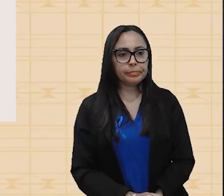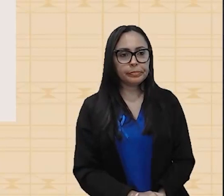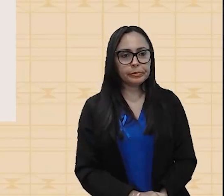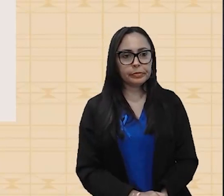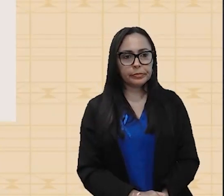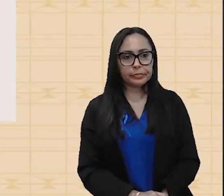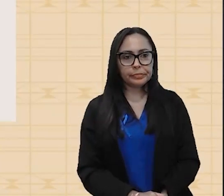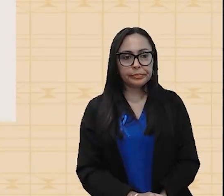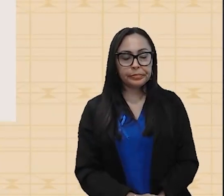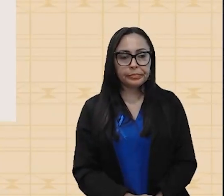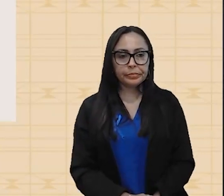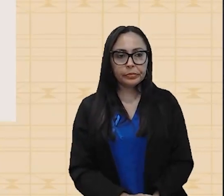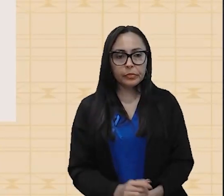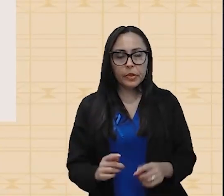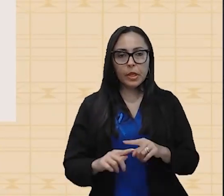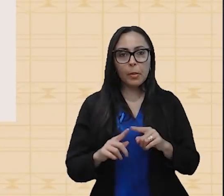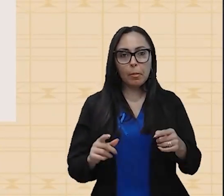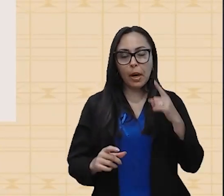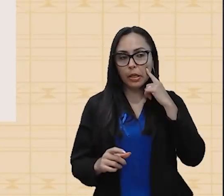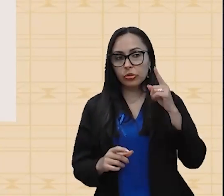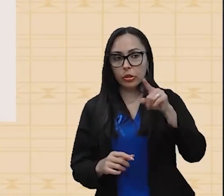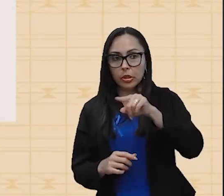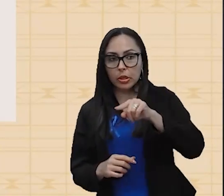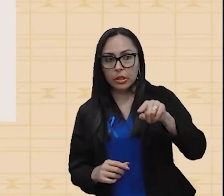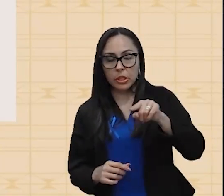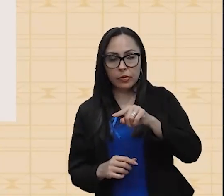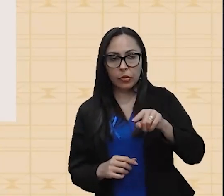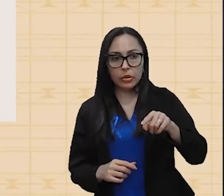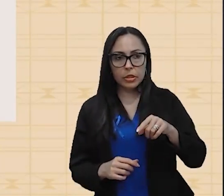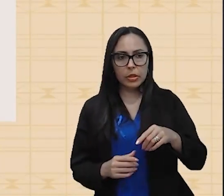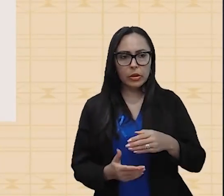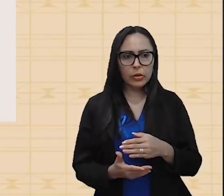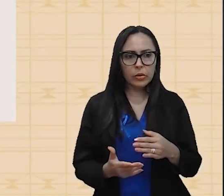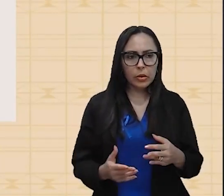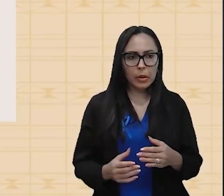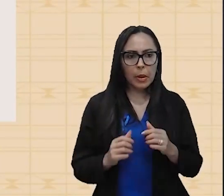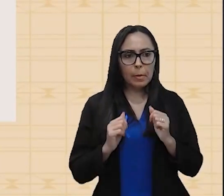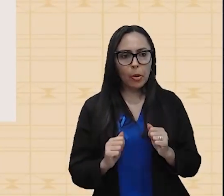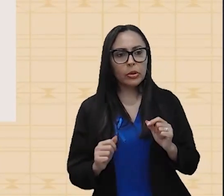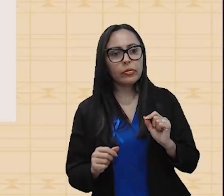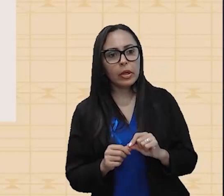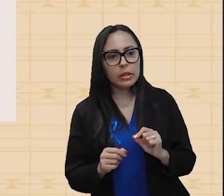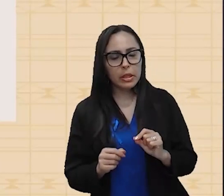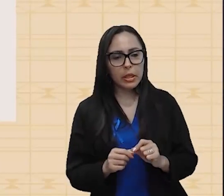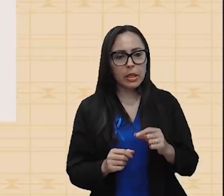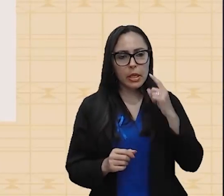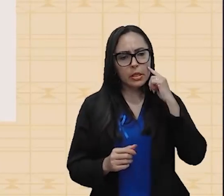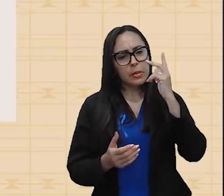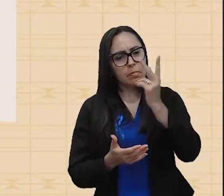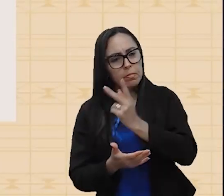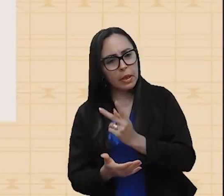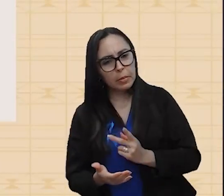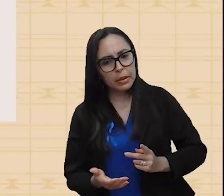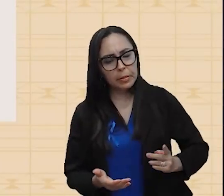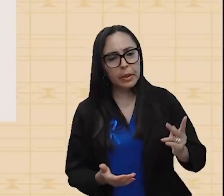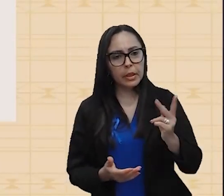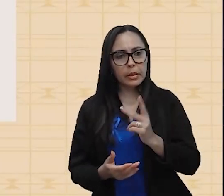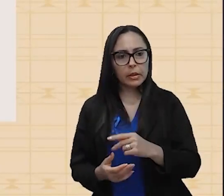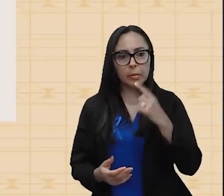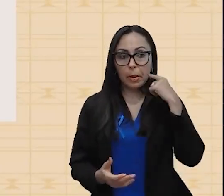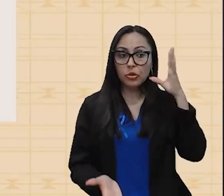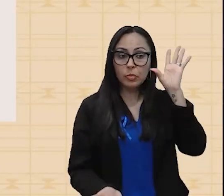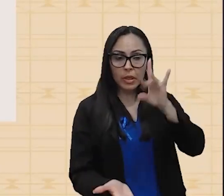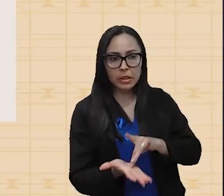reais. Porém, se você for no Google Earth, tá certo? Você pode fazer esse mapeamento, essa medição com mais